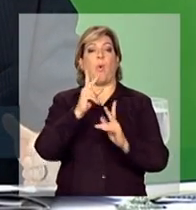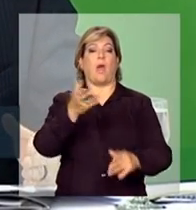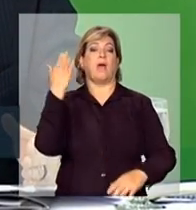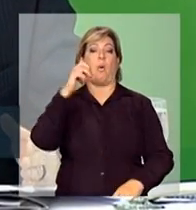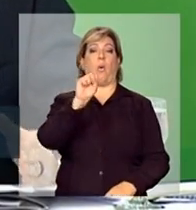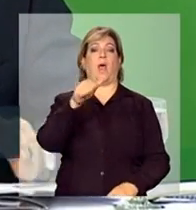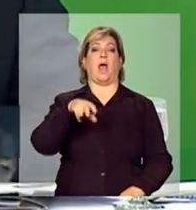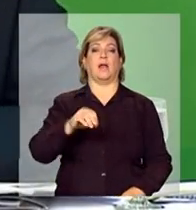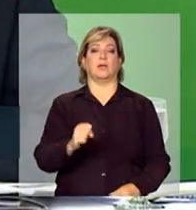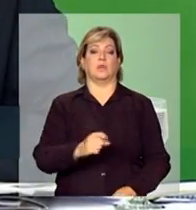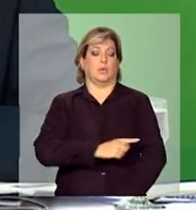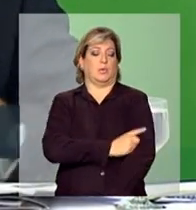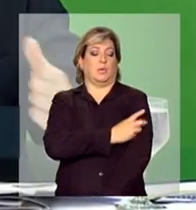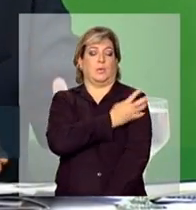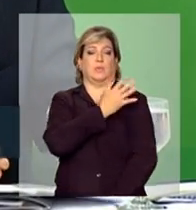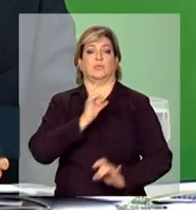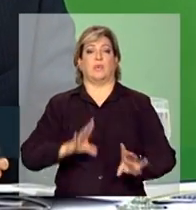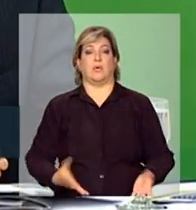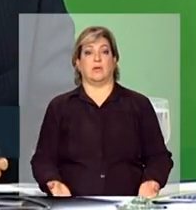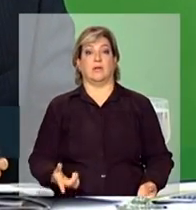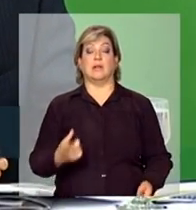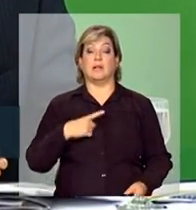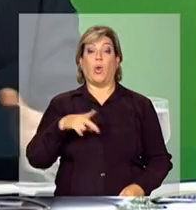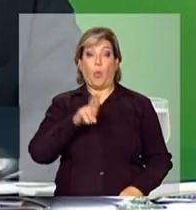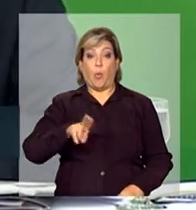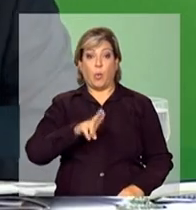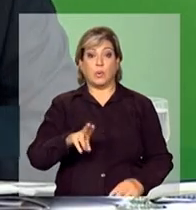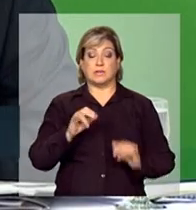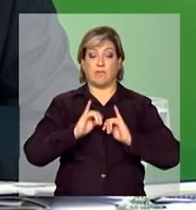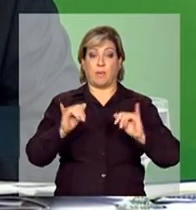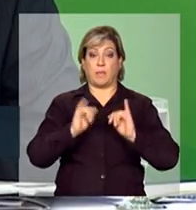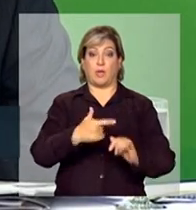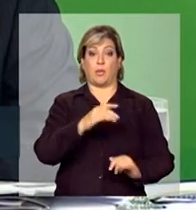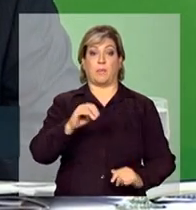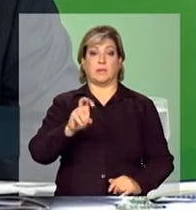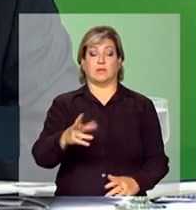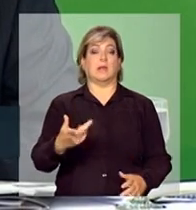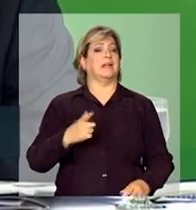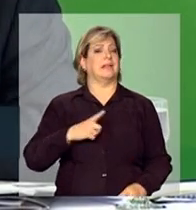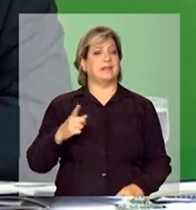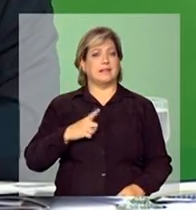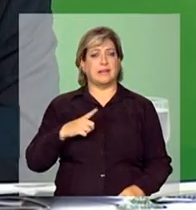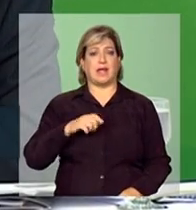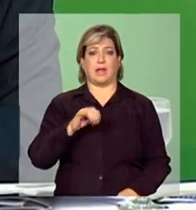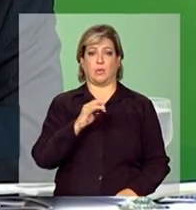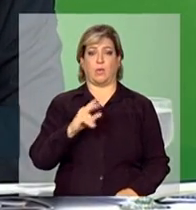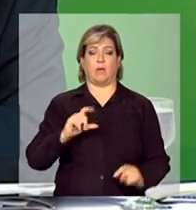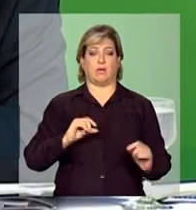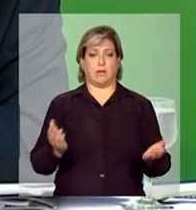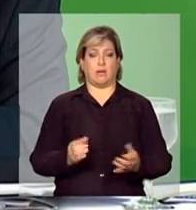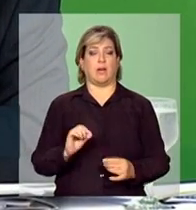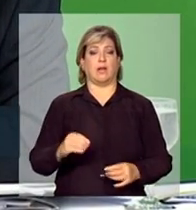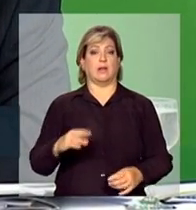anos pro Brasil e usam dados de 2005 nós temos dados atualizados para qualquer ano inclusive